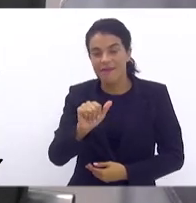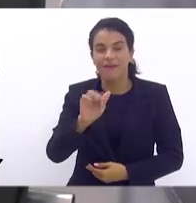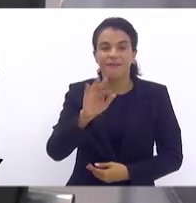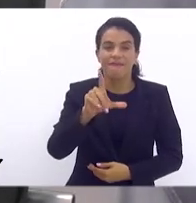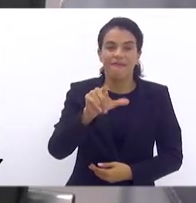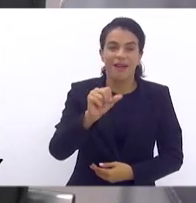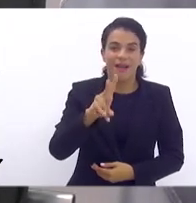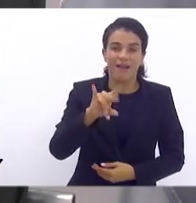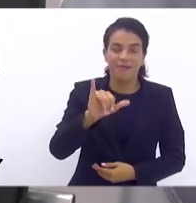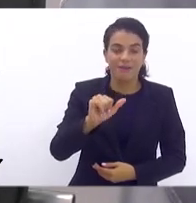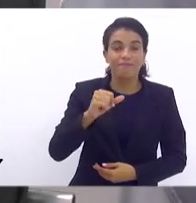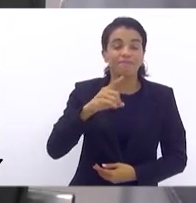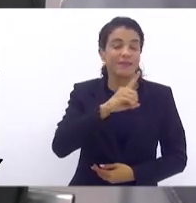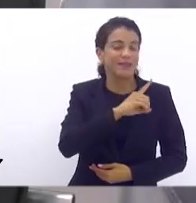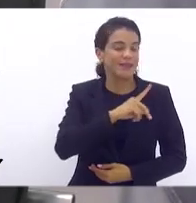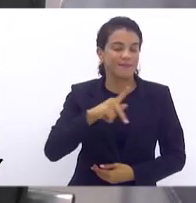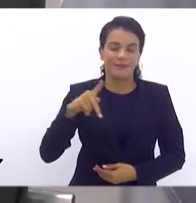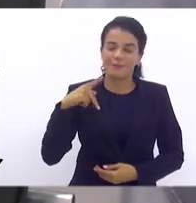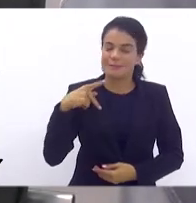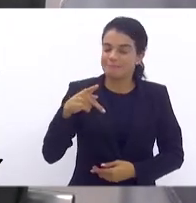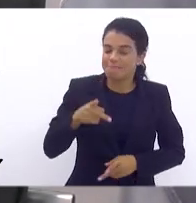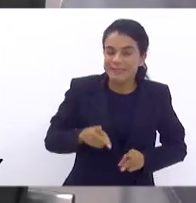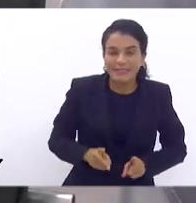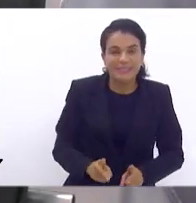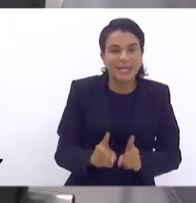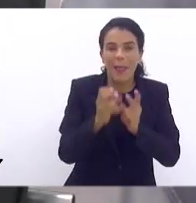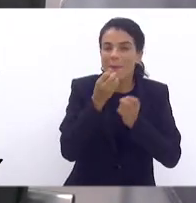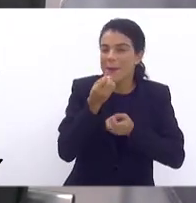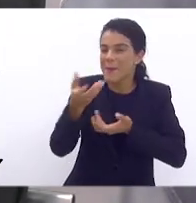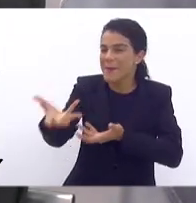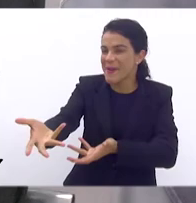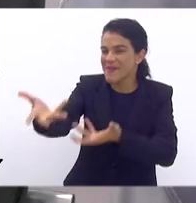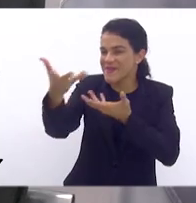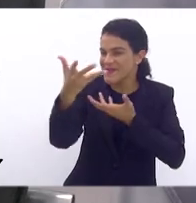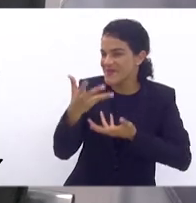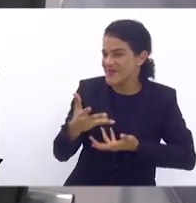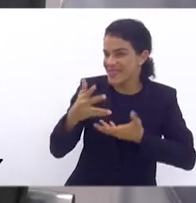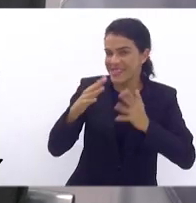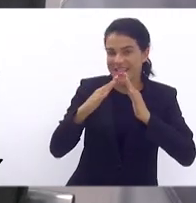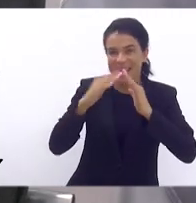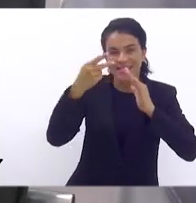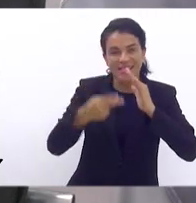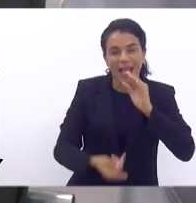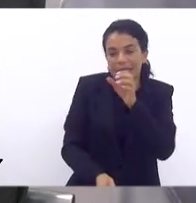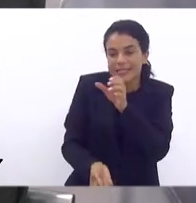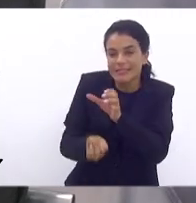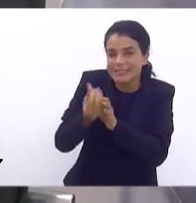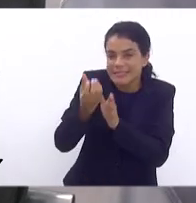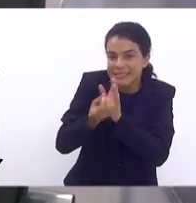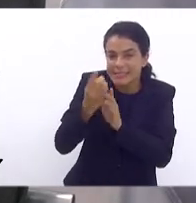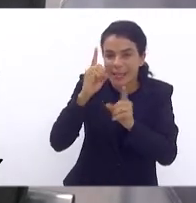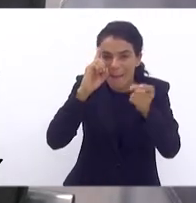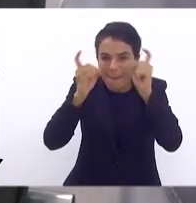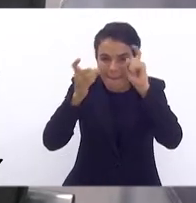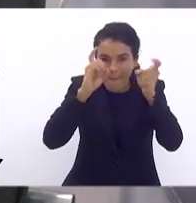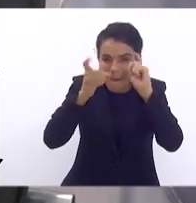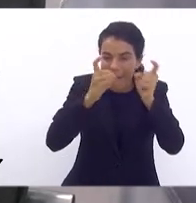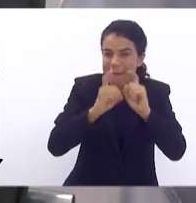a Defensoria Pública é sempre muito bem-vinda essa casa de lei tem sido muito importante